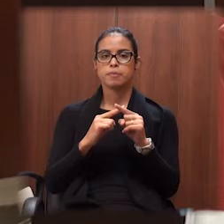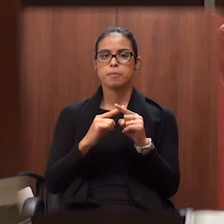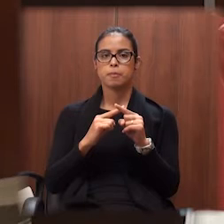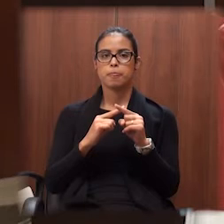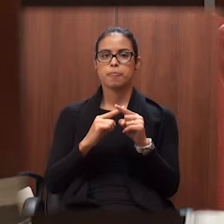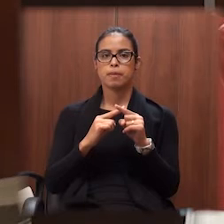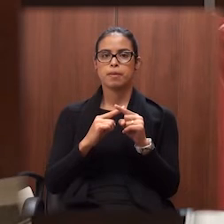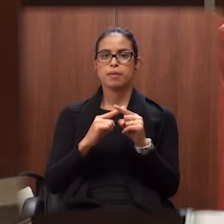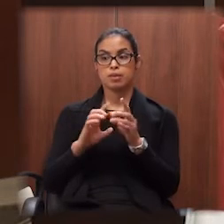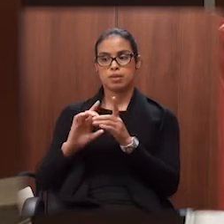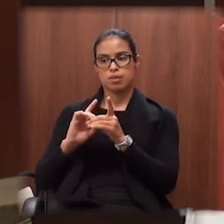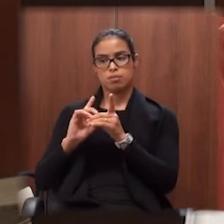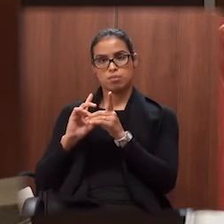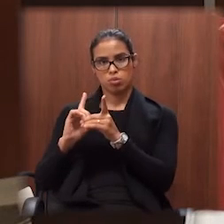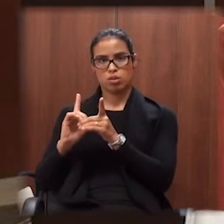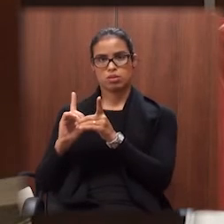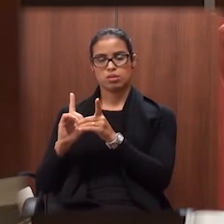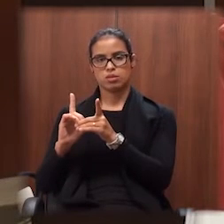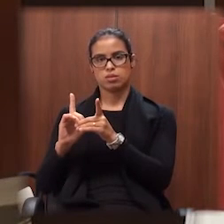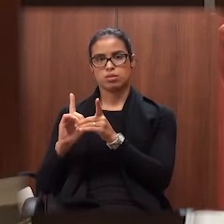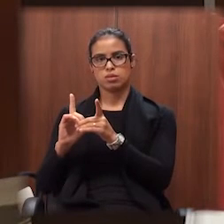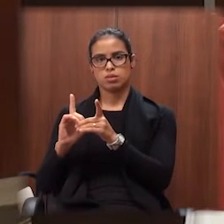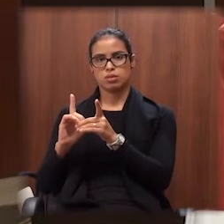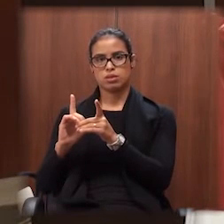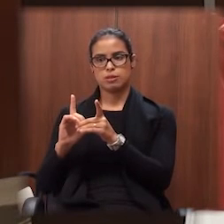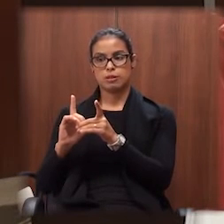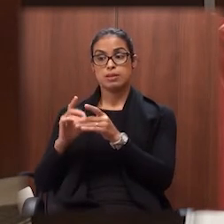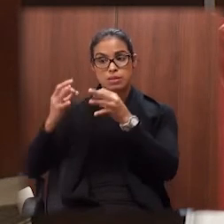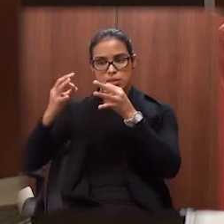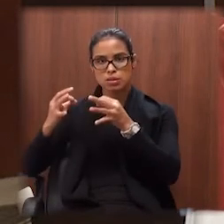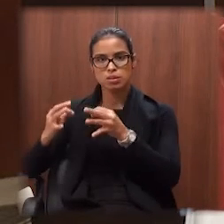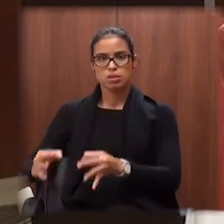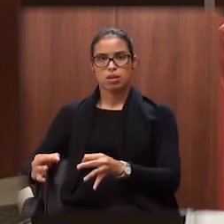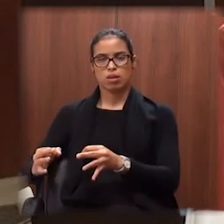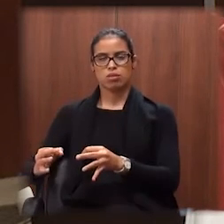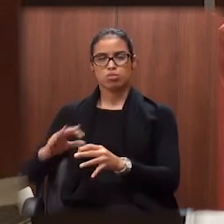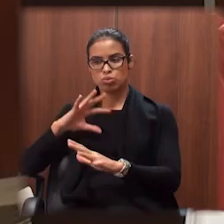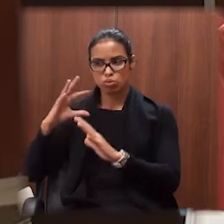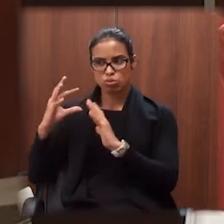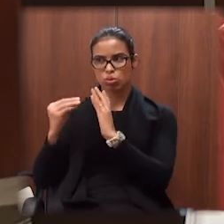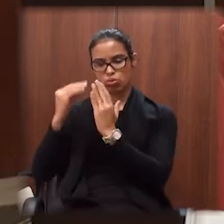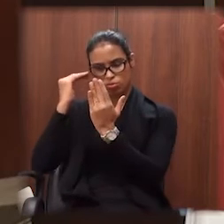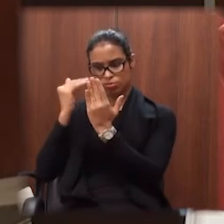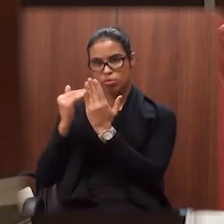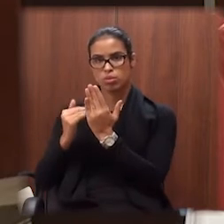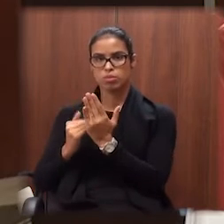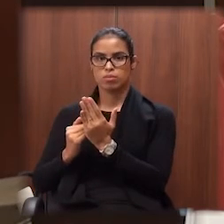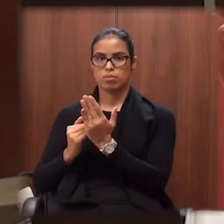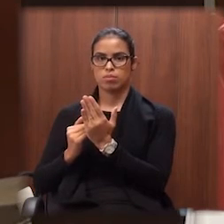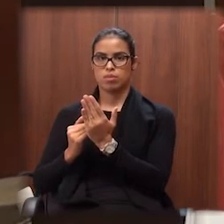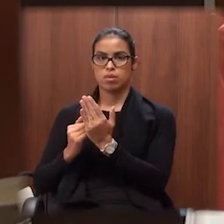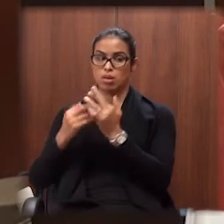uma democracia mais efetiva, mais consolidada, sem